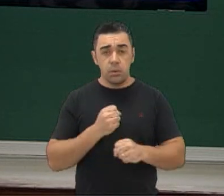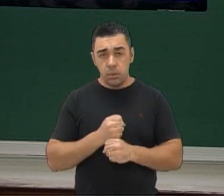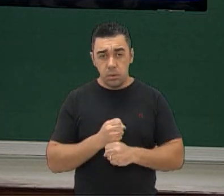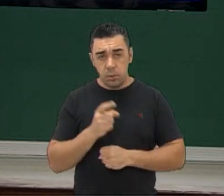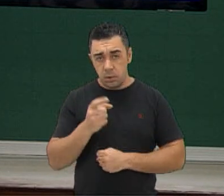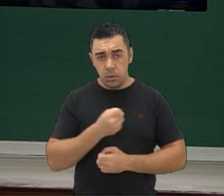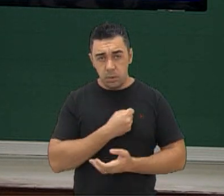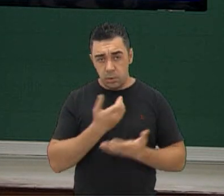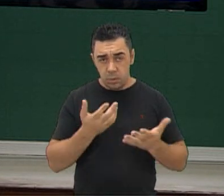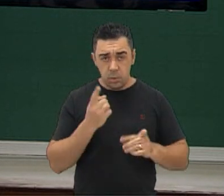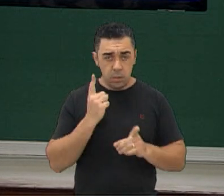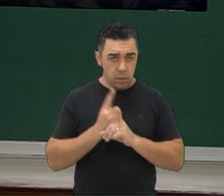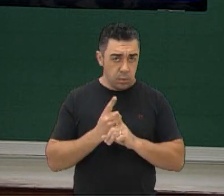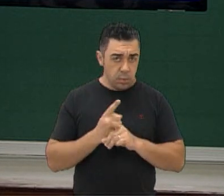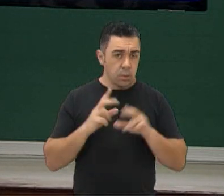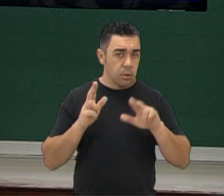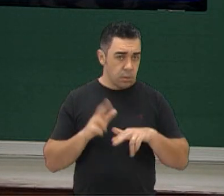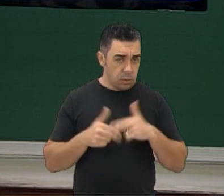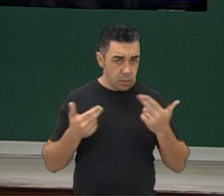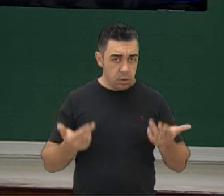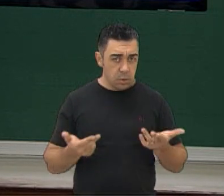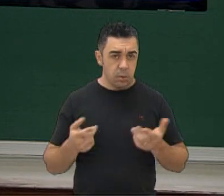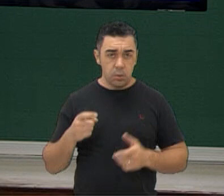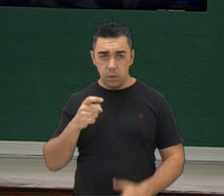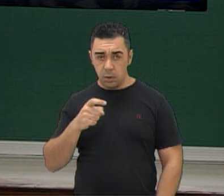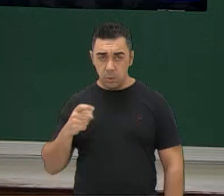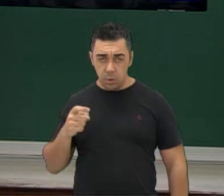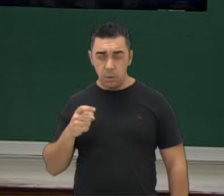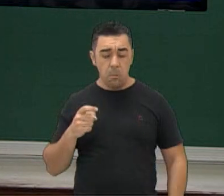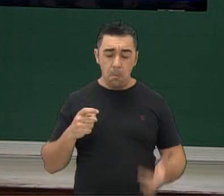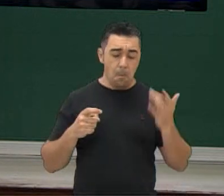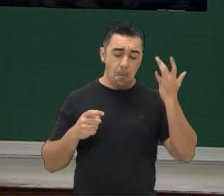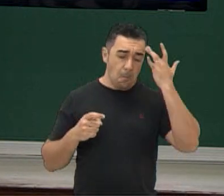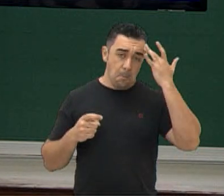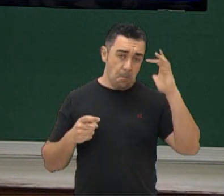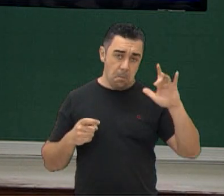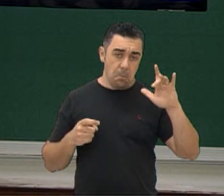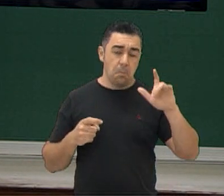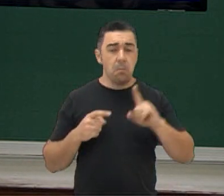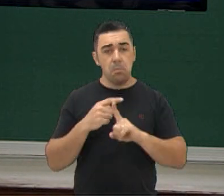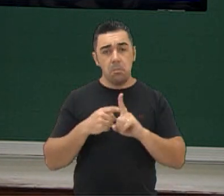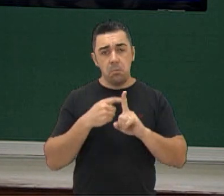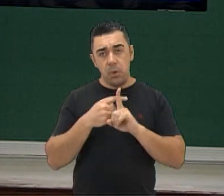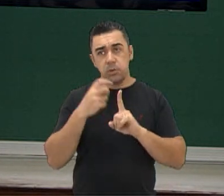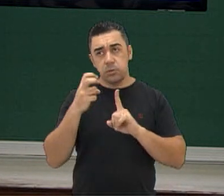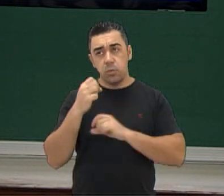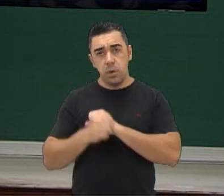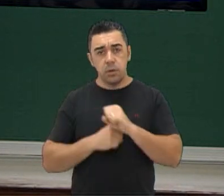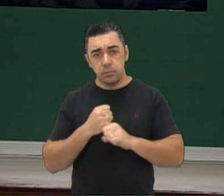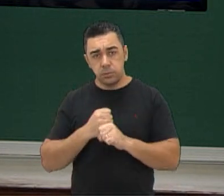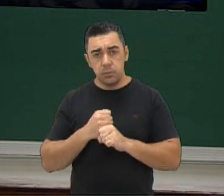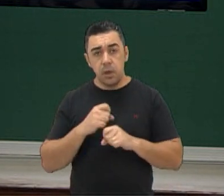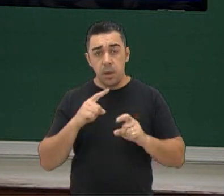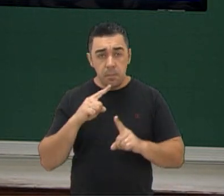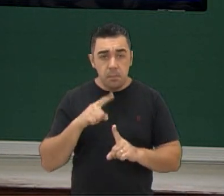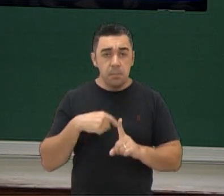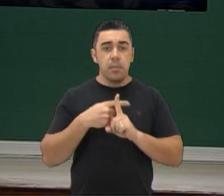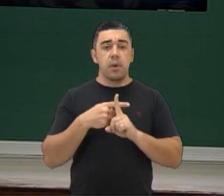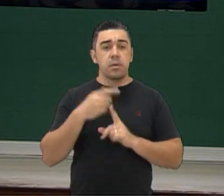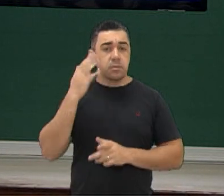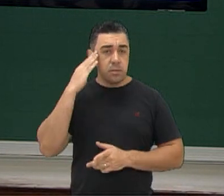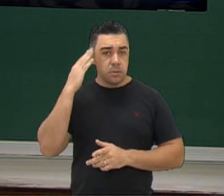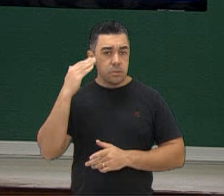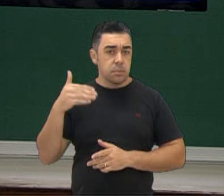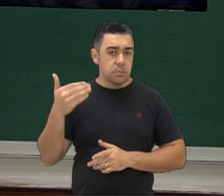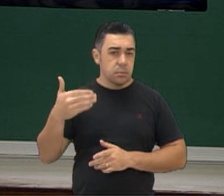que você quer identificar. Por isso que x é um valor que a gente não sabe, mas 5 anos é o valor que ele quer